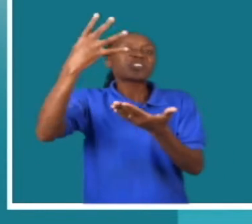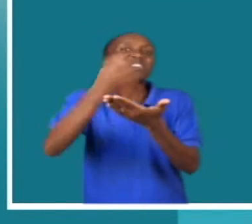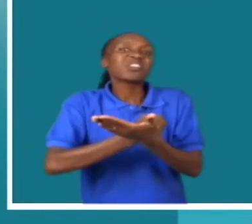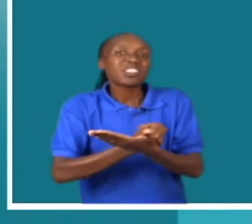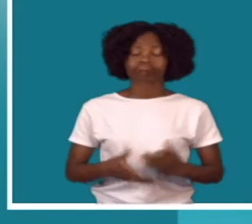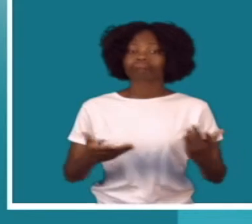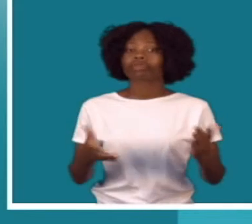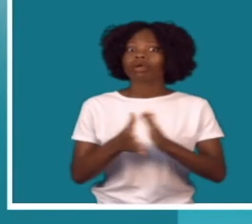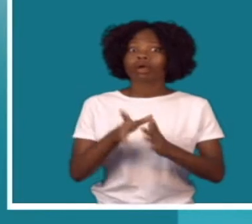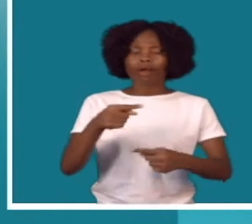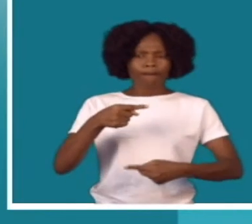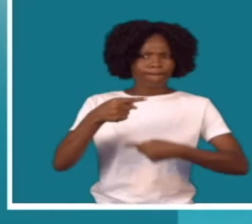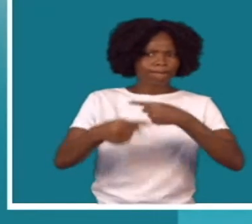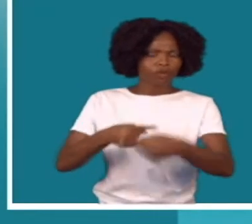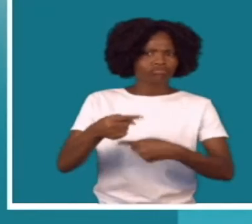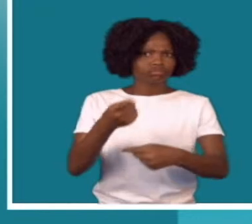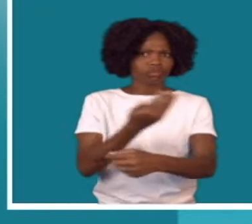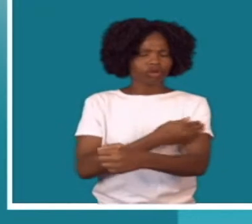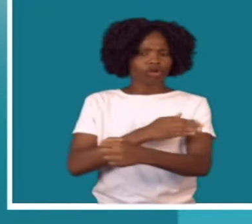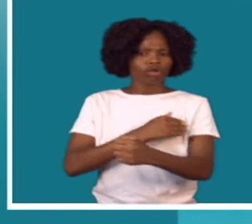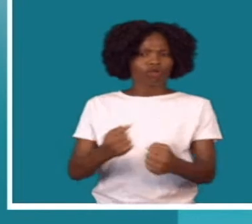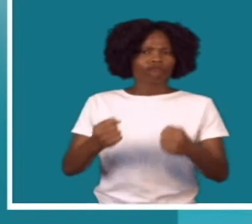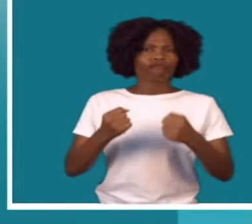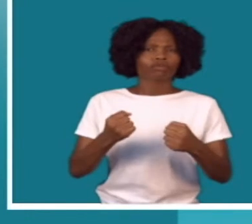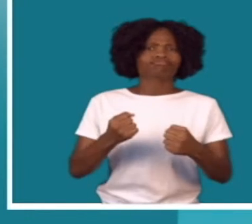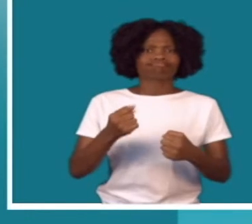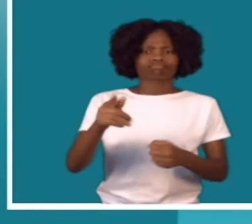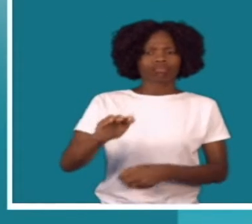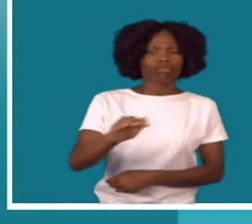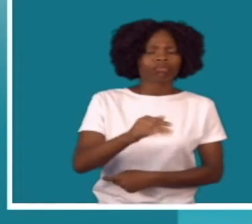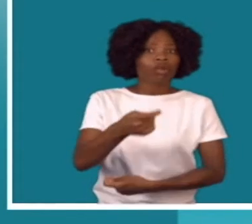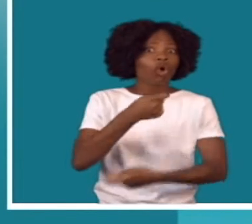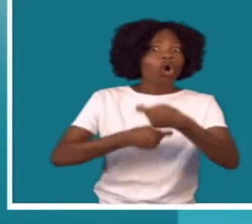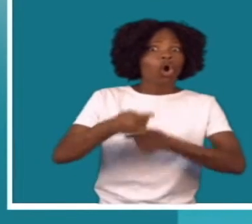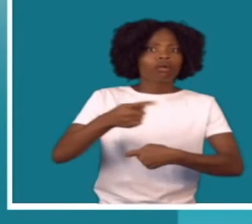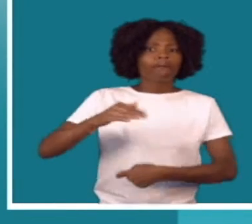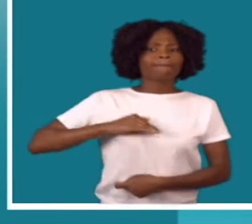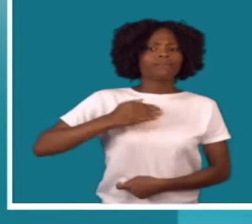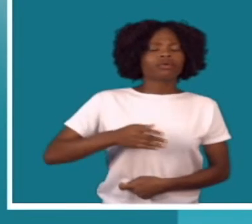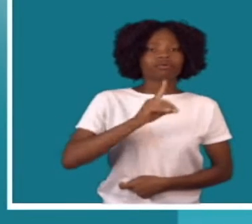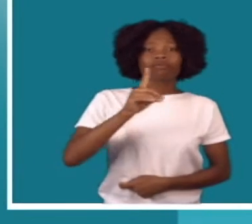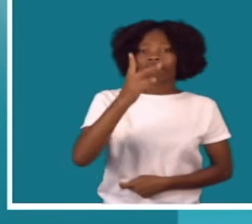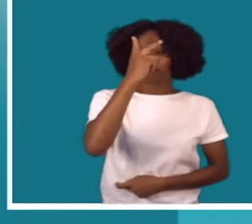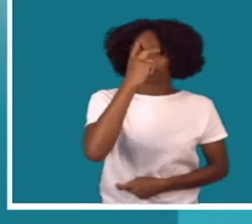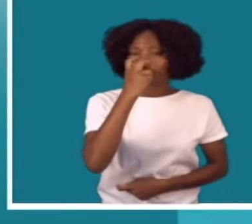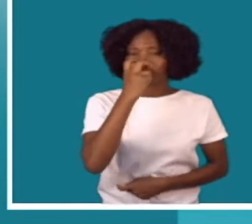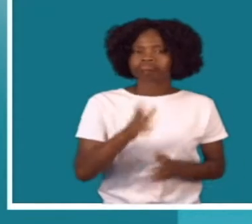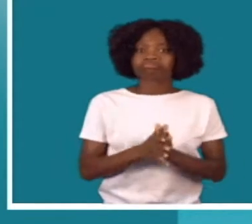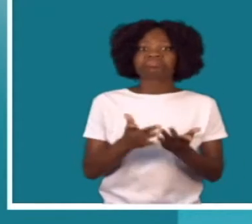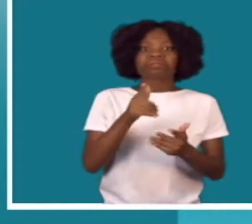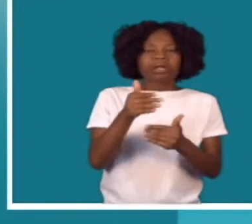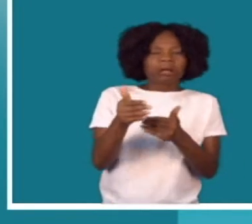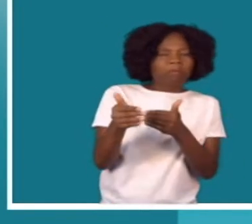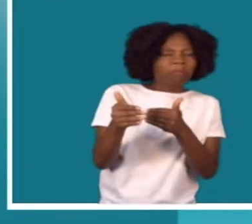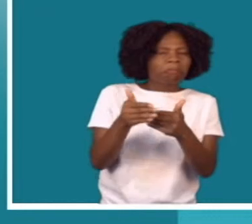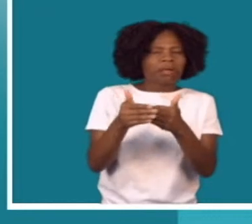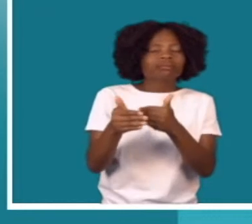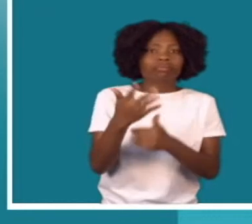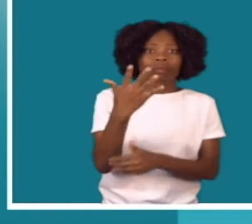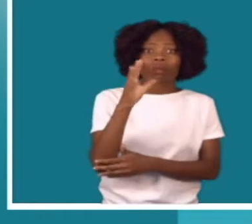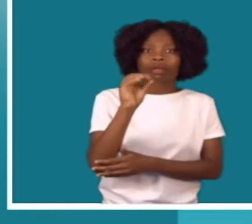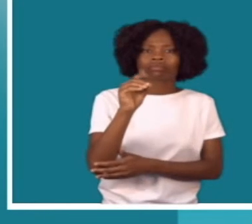O projeto Empoderamento Socioeconômico da Mulher com Deficiência Visual prevê abranger perto